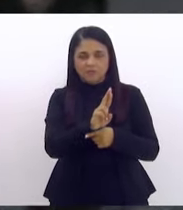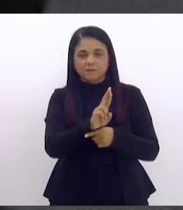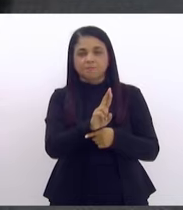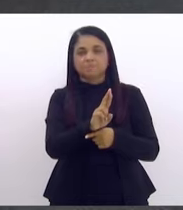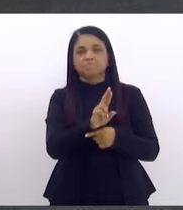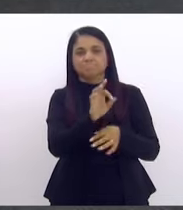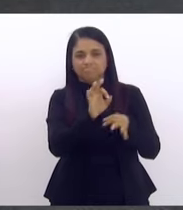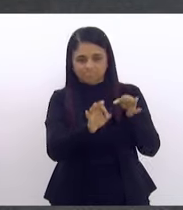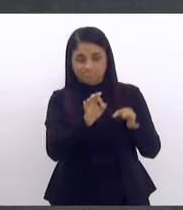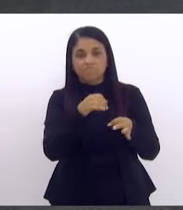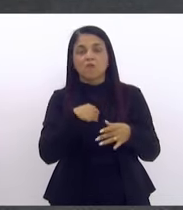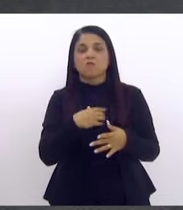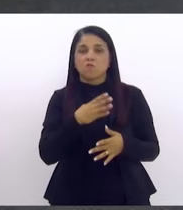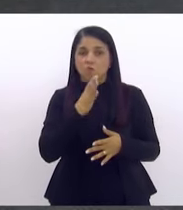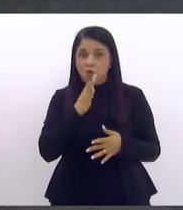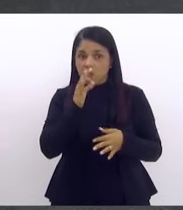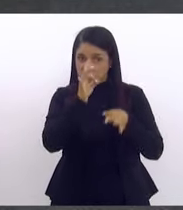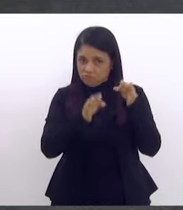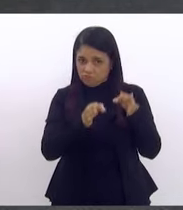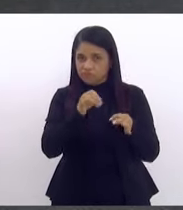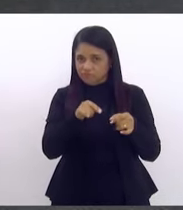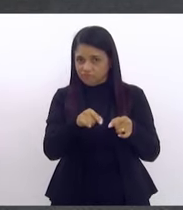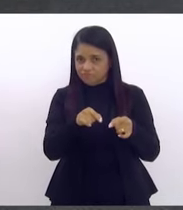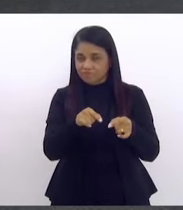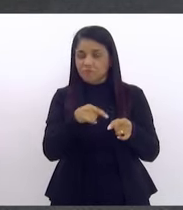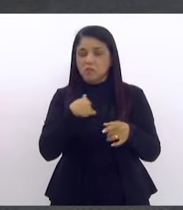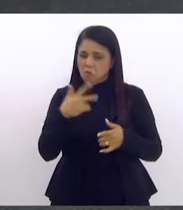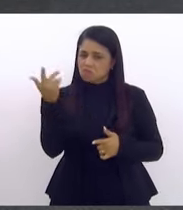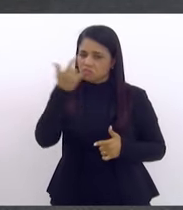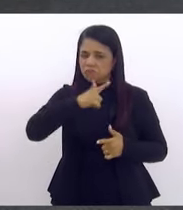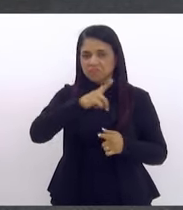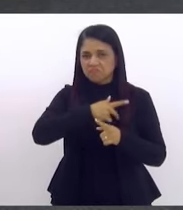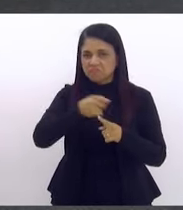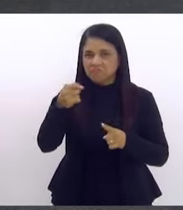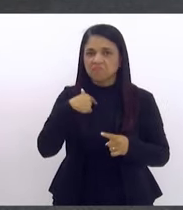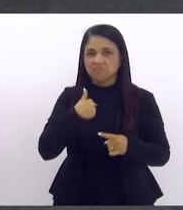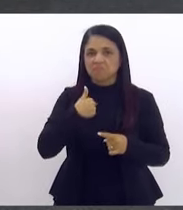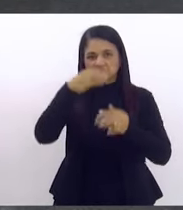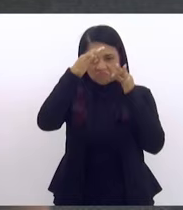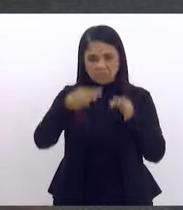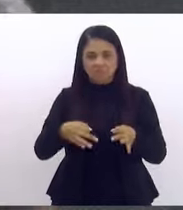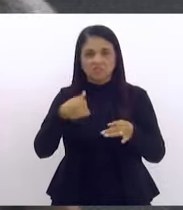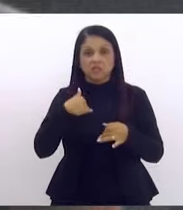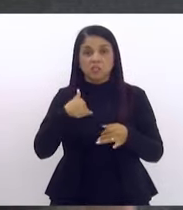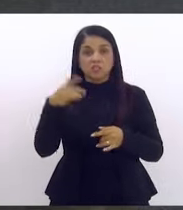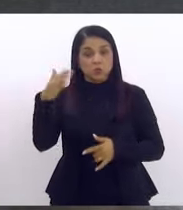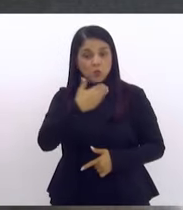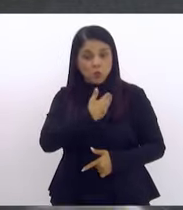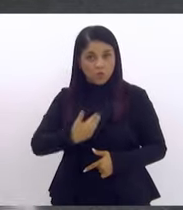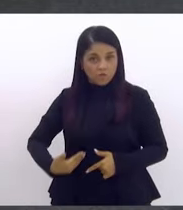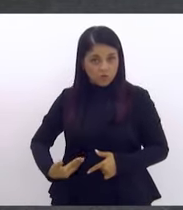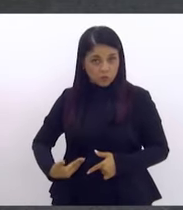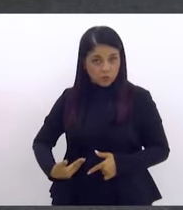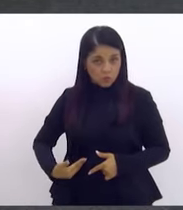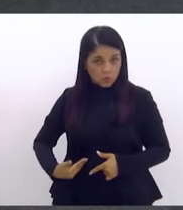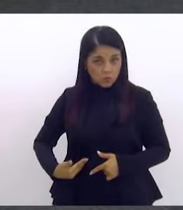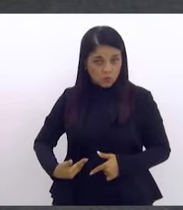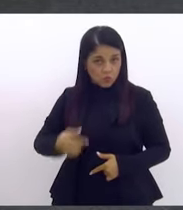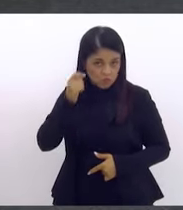certeza que serei vencedor. O senhor pode ter absoluta certeza. Se o governador, que não o